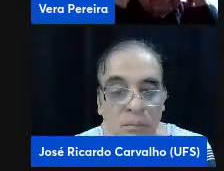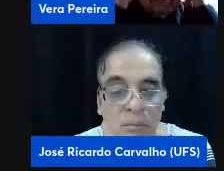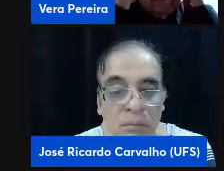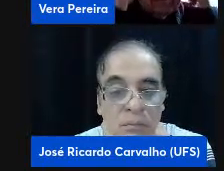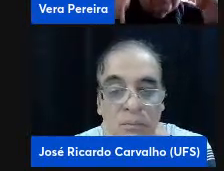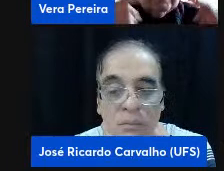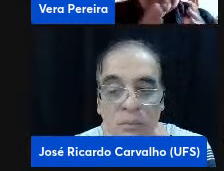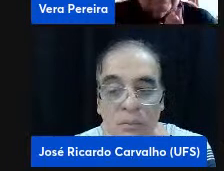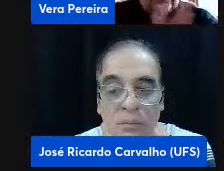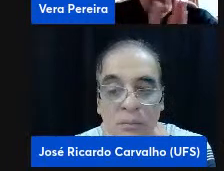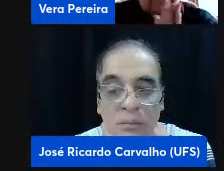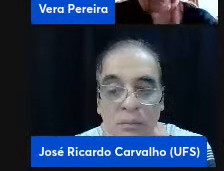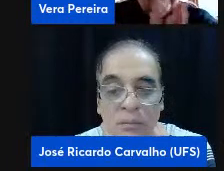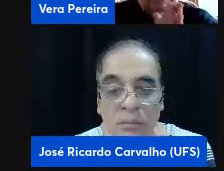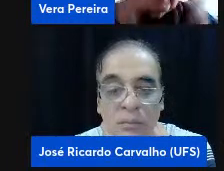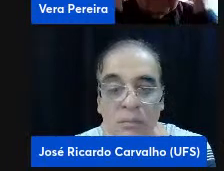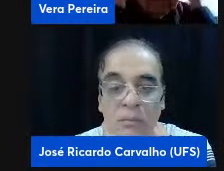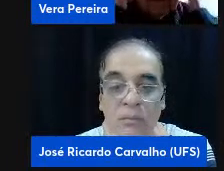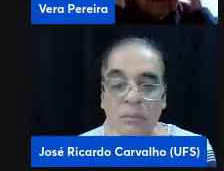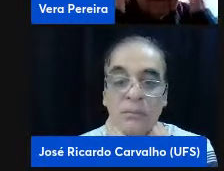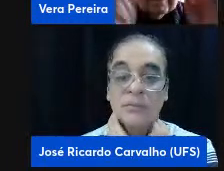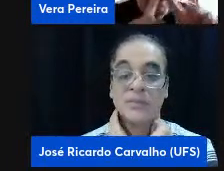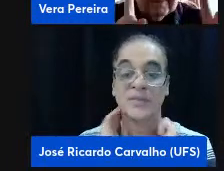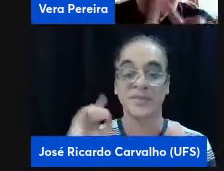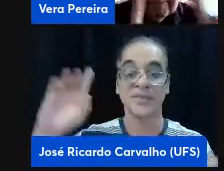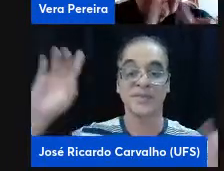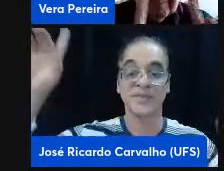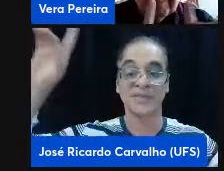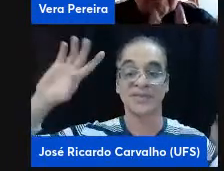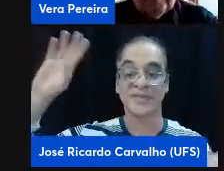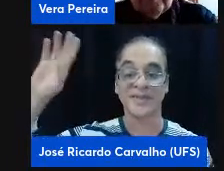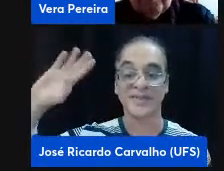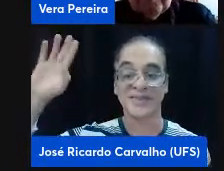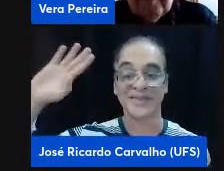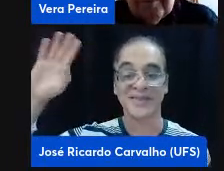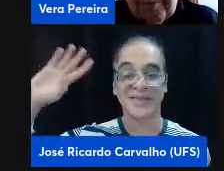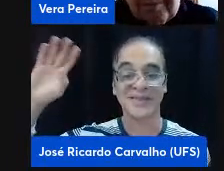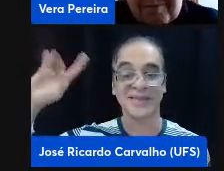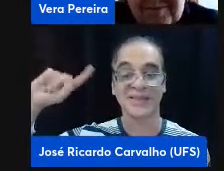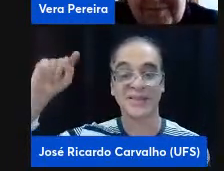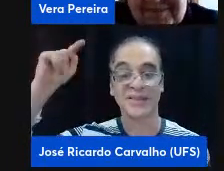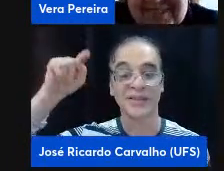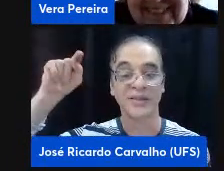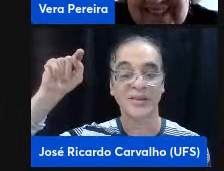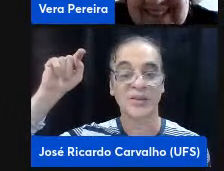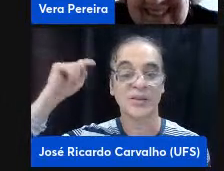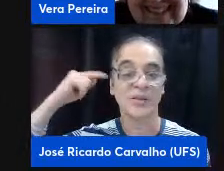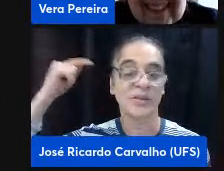Ângela,